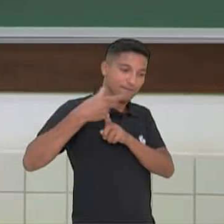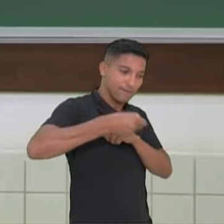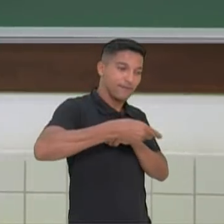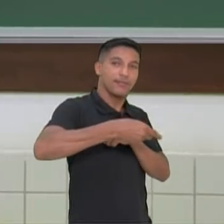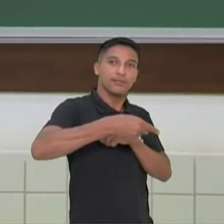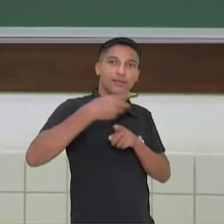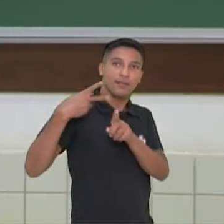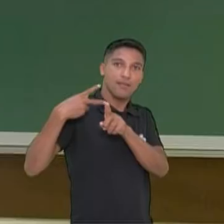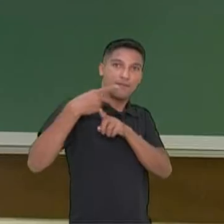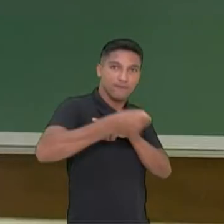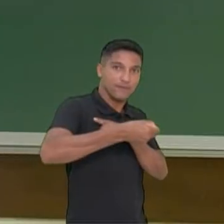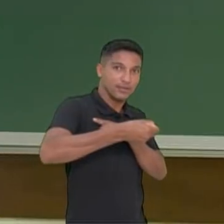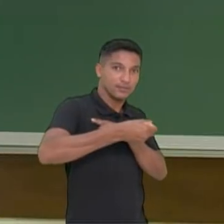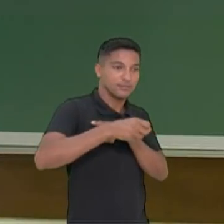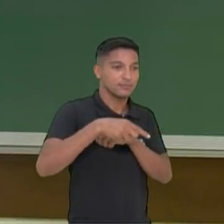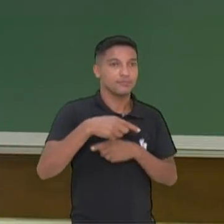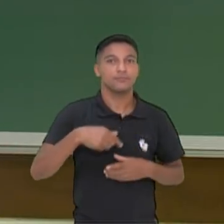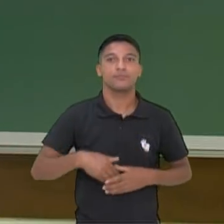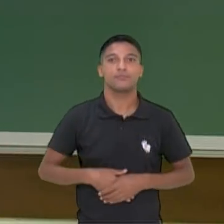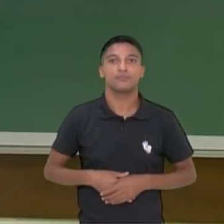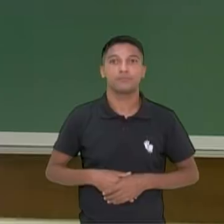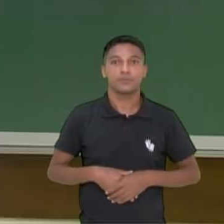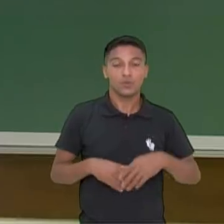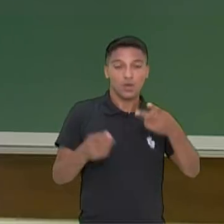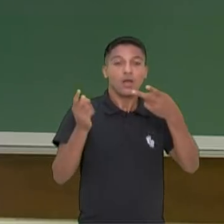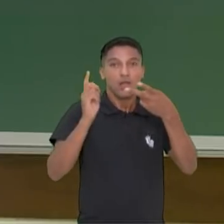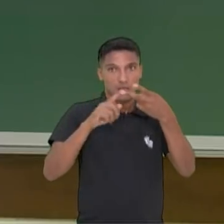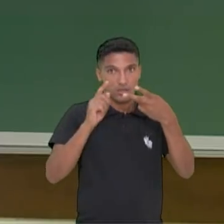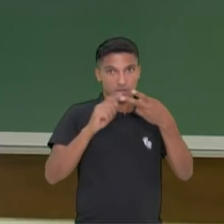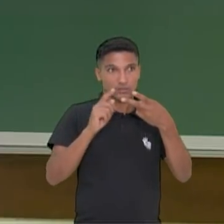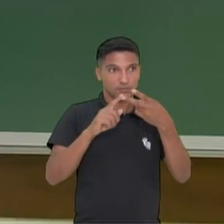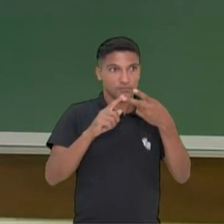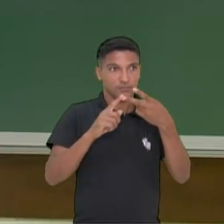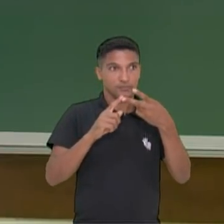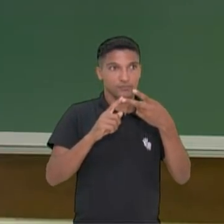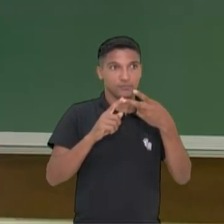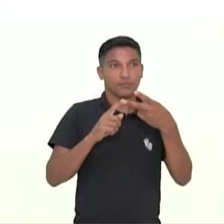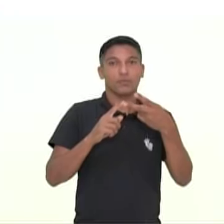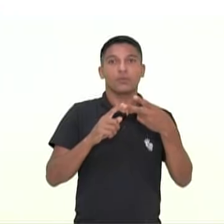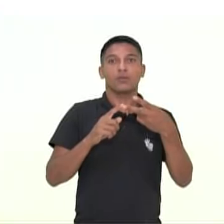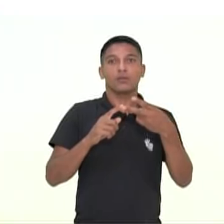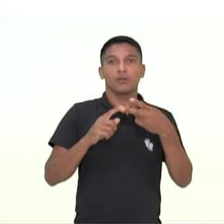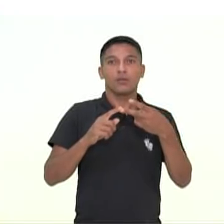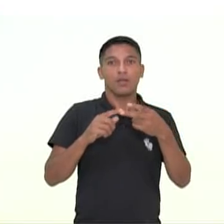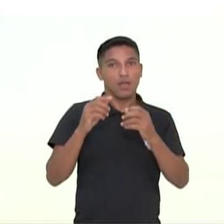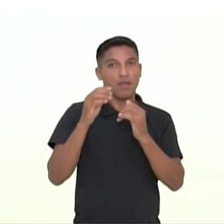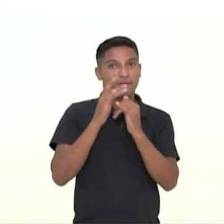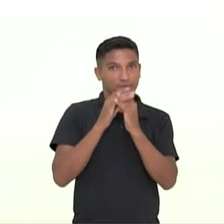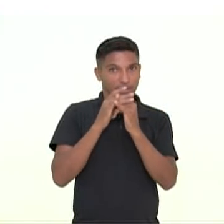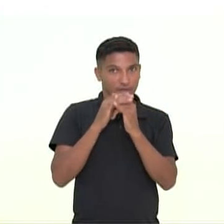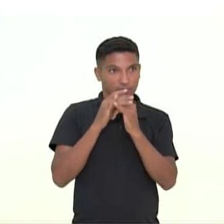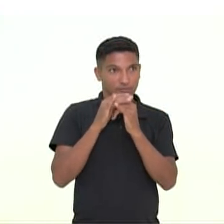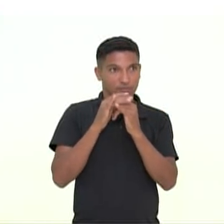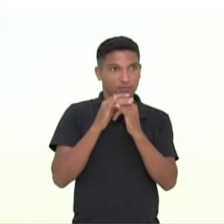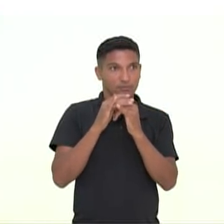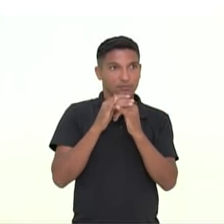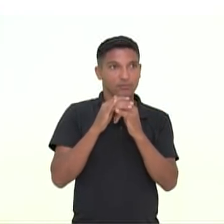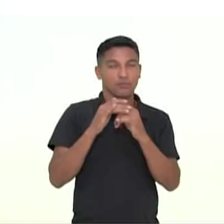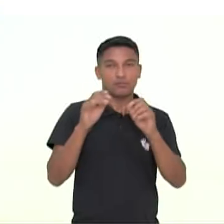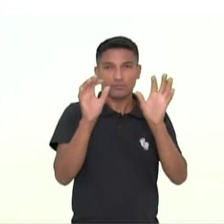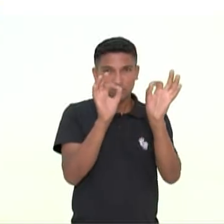indivíduo. E o segundo vídeo talvez seja mais interessante, vocês achem até mais interessante, são